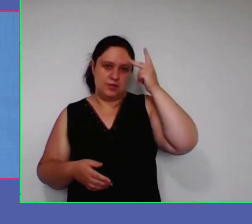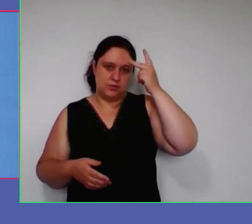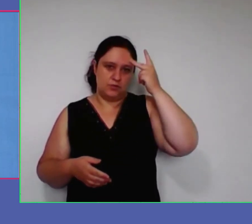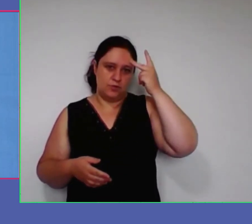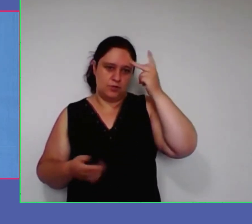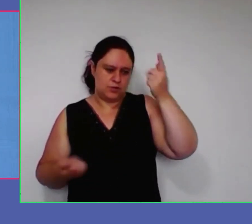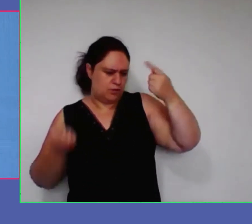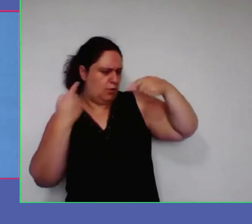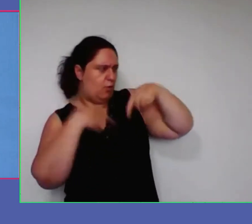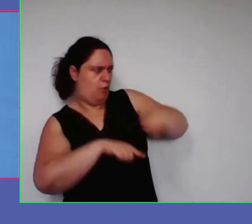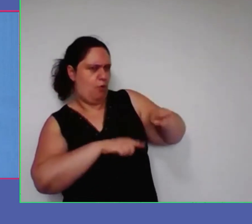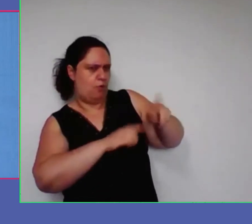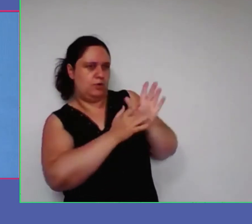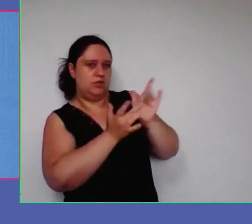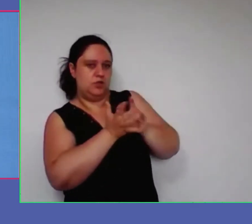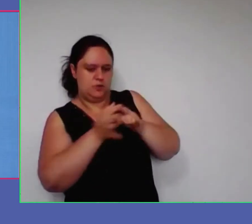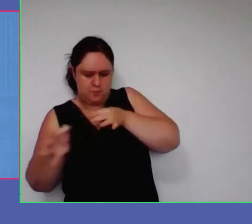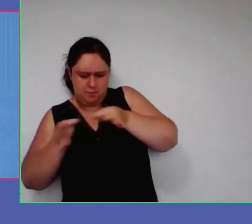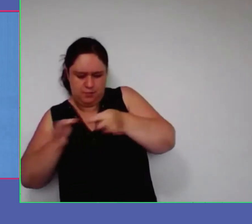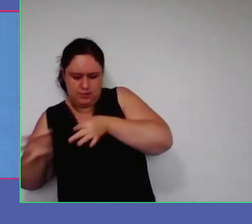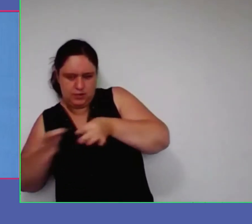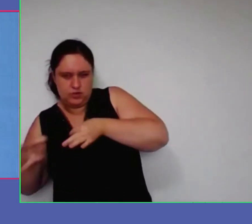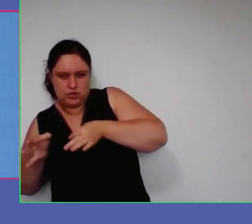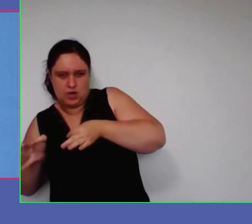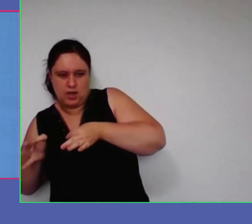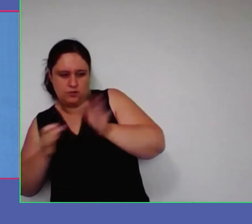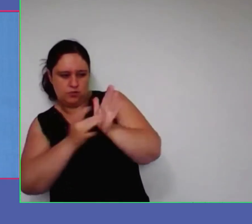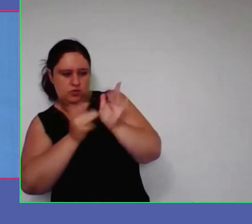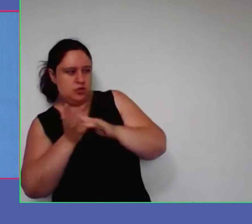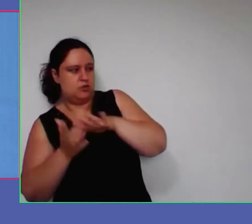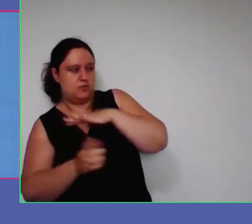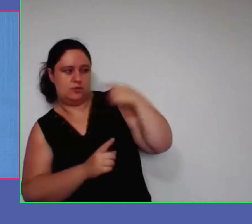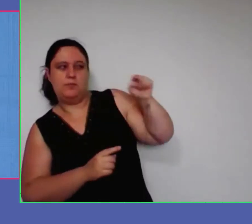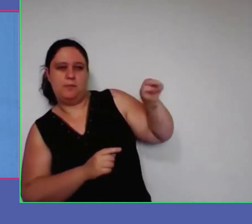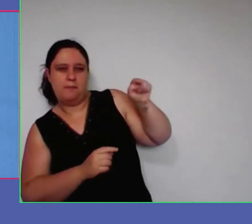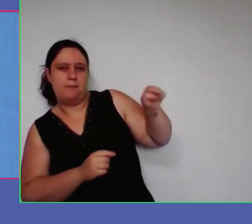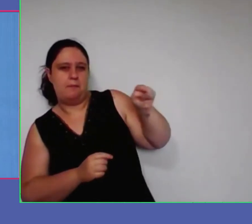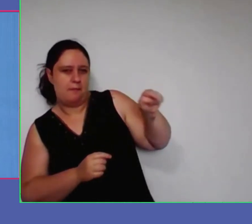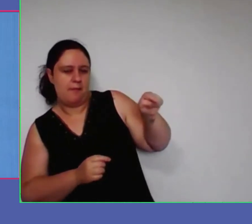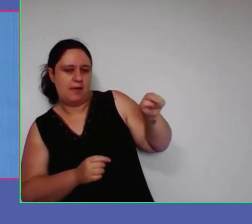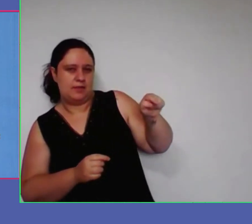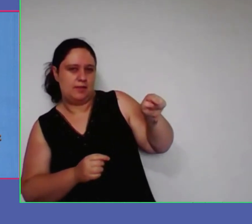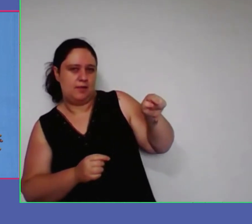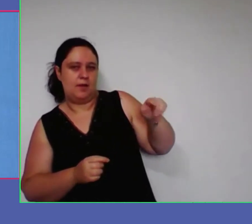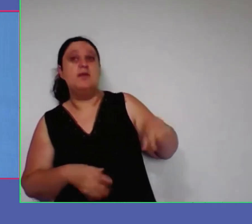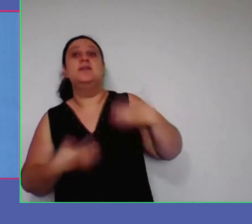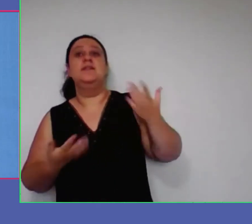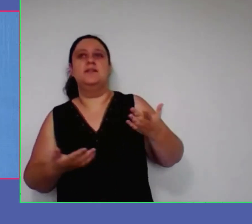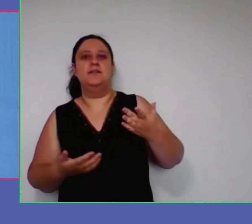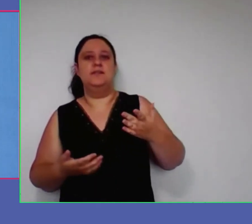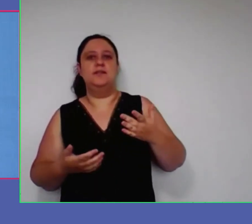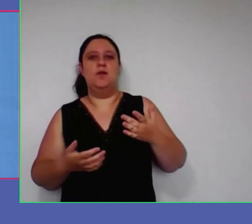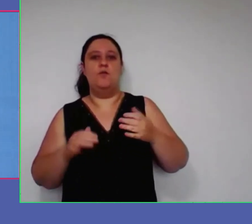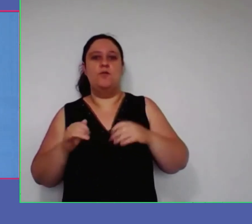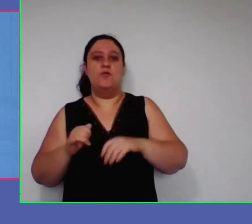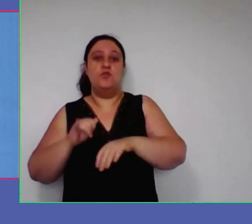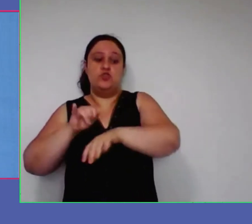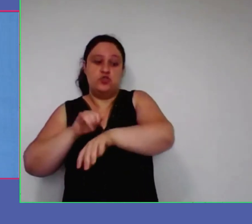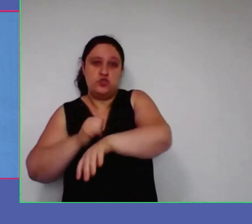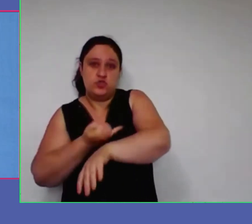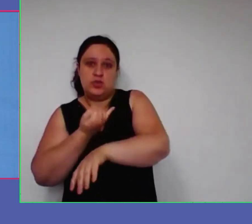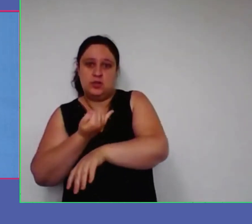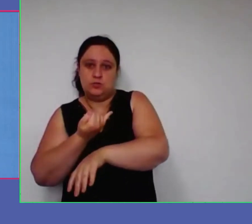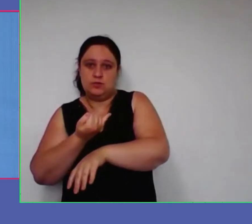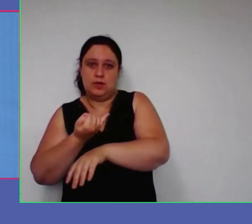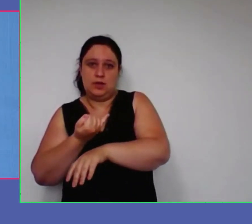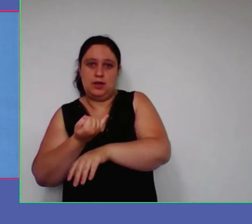e agora eles vieram do seu centro religioso, Jerusalém, para acusar os discípulos de